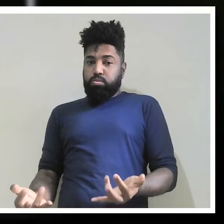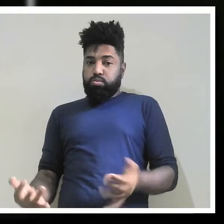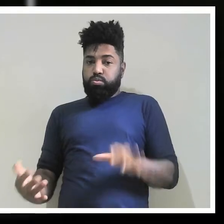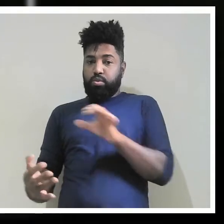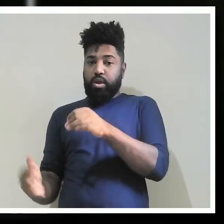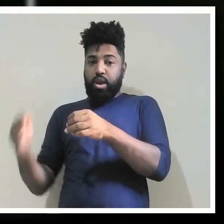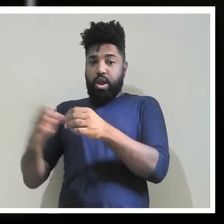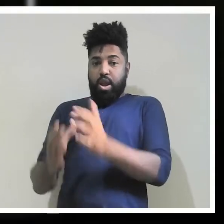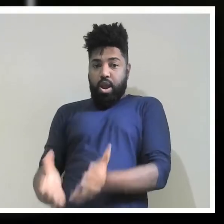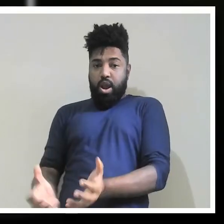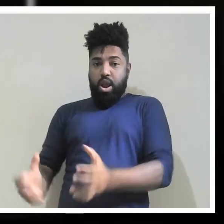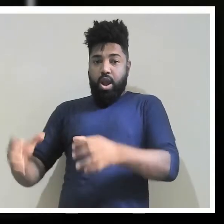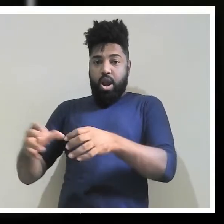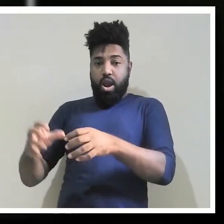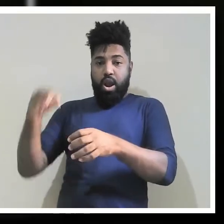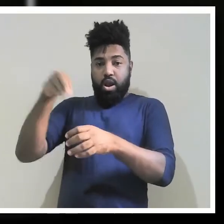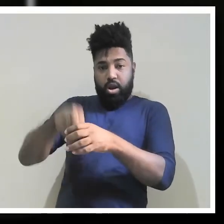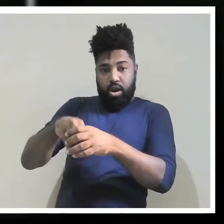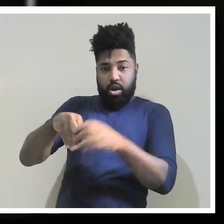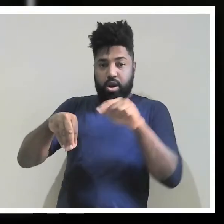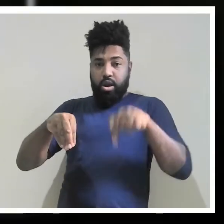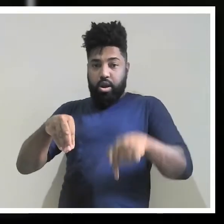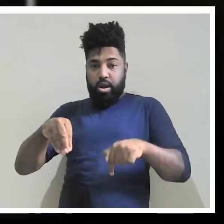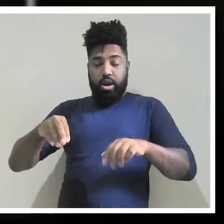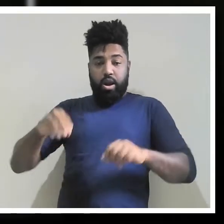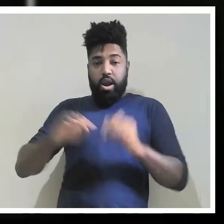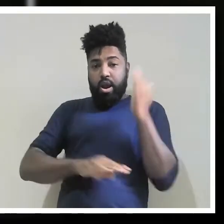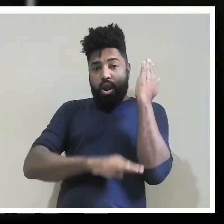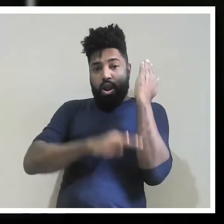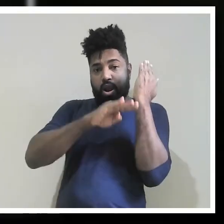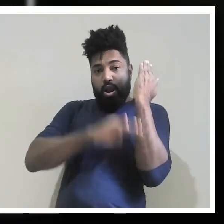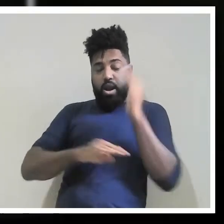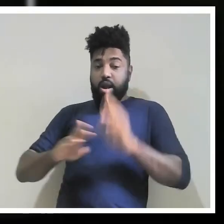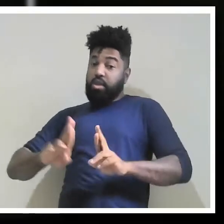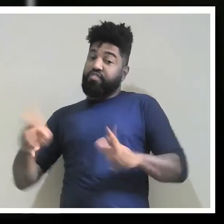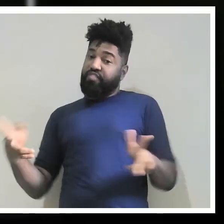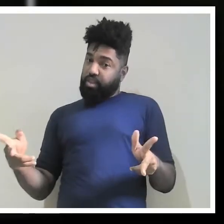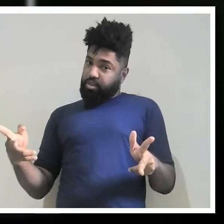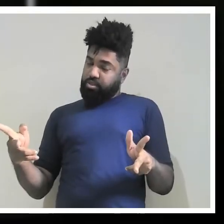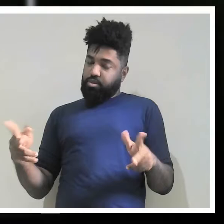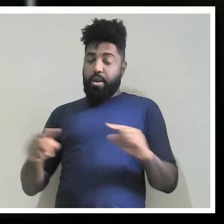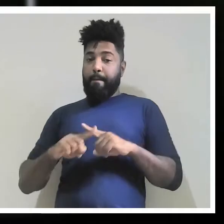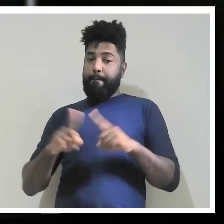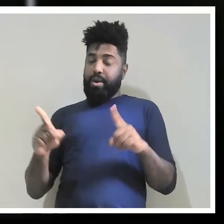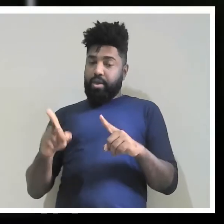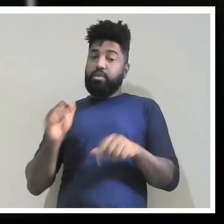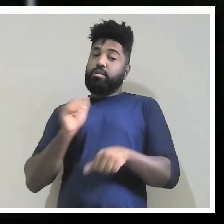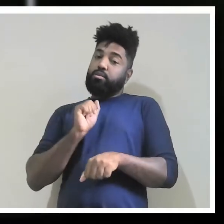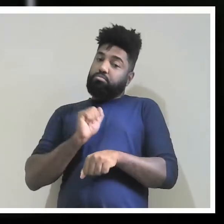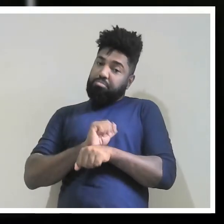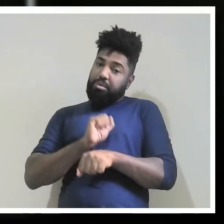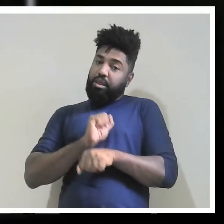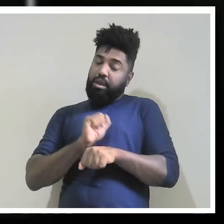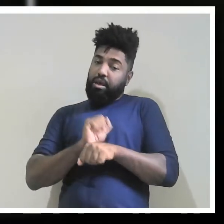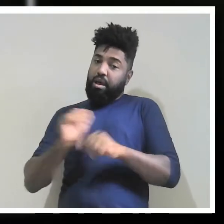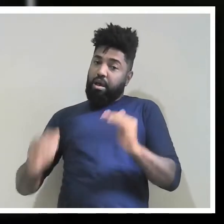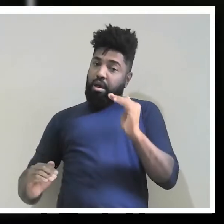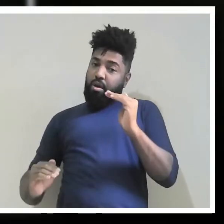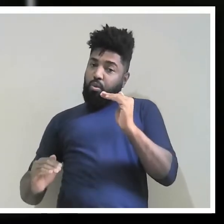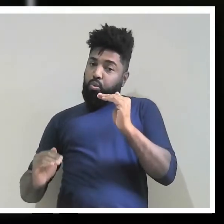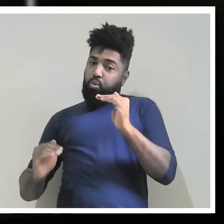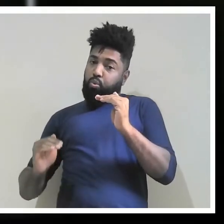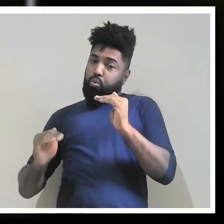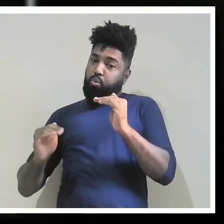do balão, porque para ser igual a gente tinha que esperar isso entrar em equilíbrio térmico e demora um pouco para essas coisas